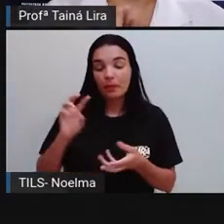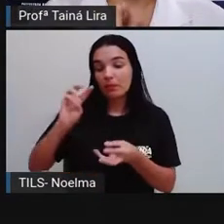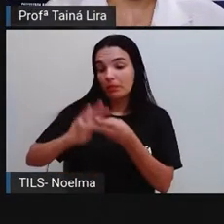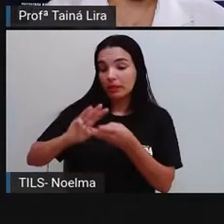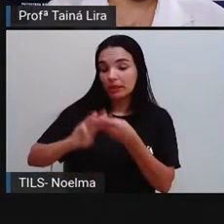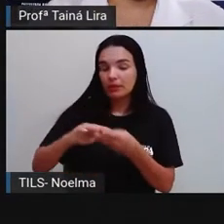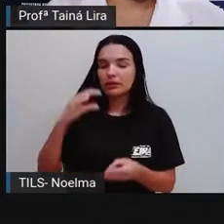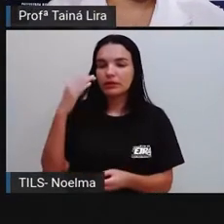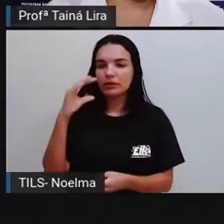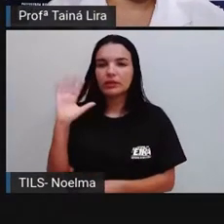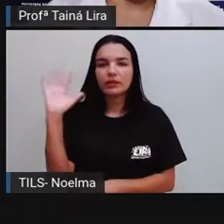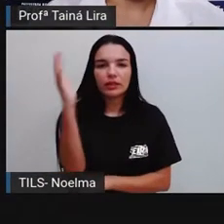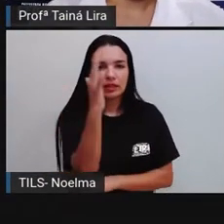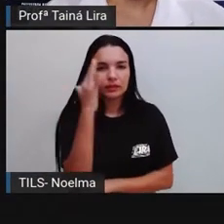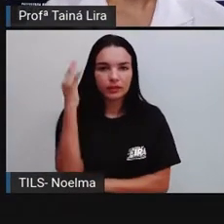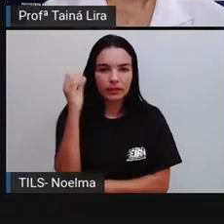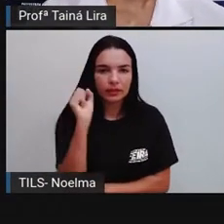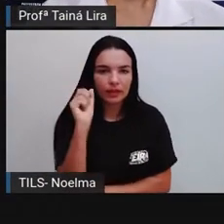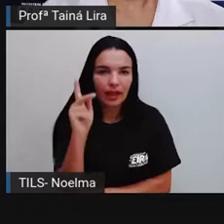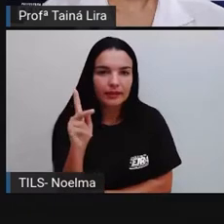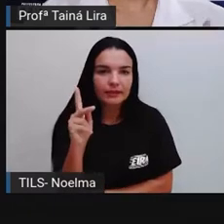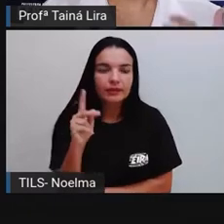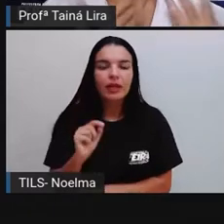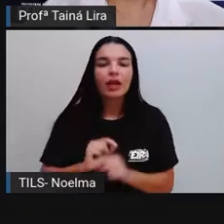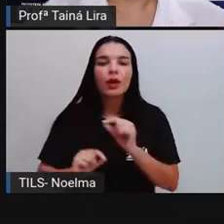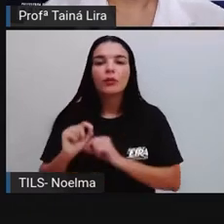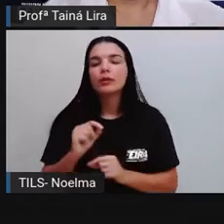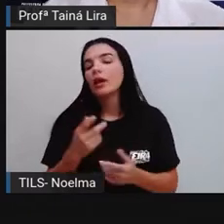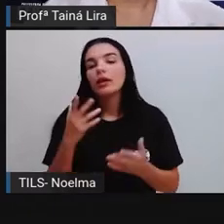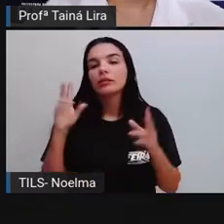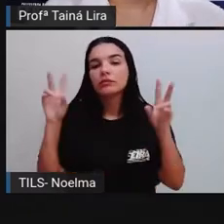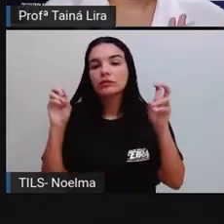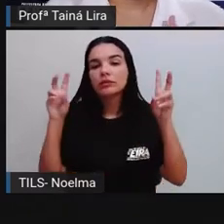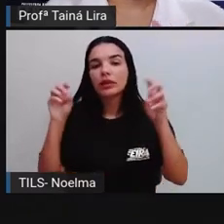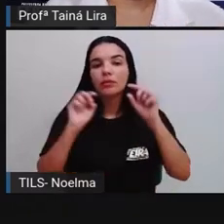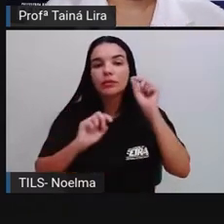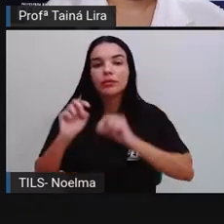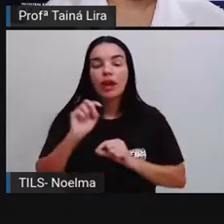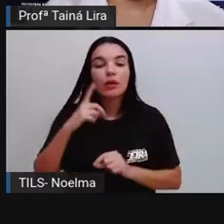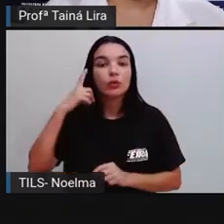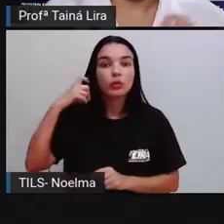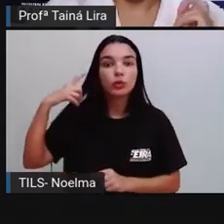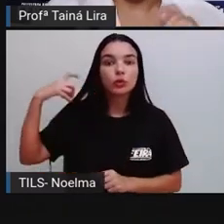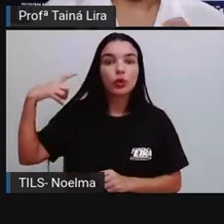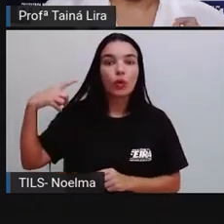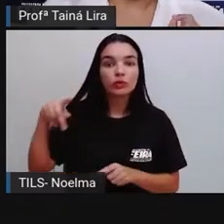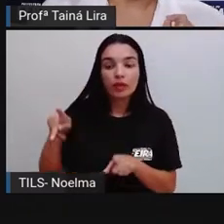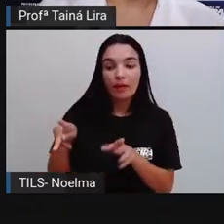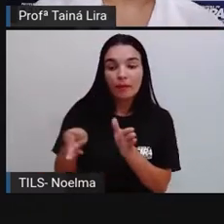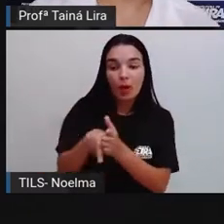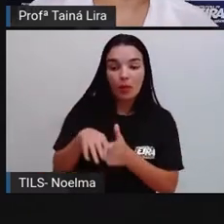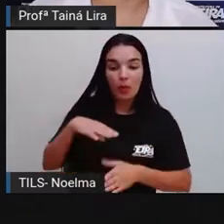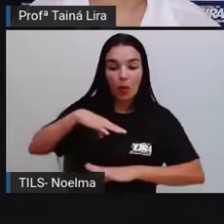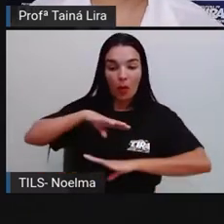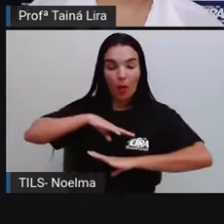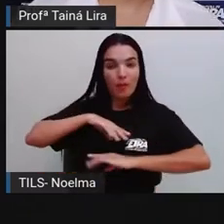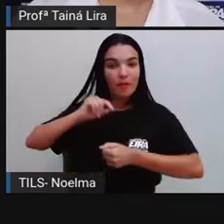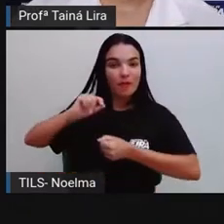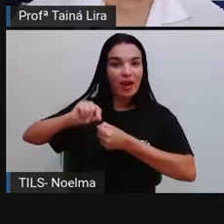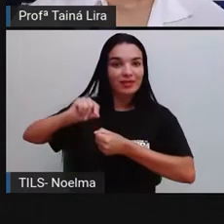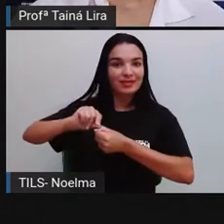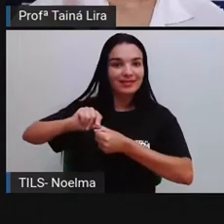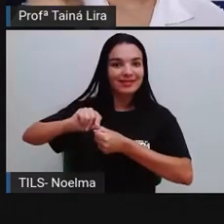matemática e ciências da natureza, tá? E o nosso tema, olha lá, os sons produzidos pelo meu corpo. Então, hoje a gente vai